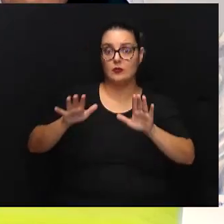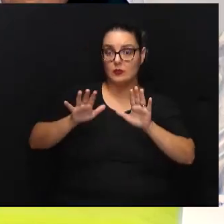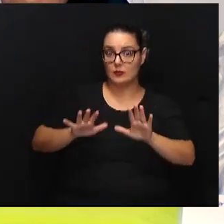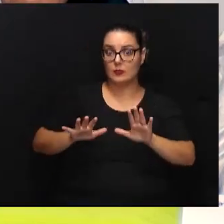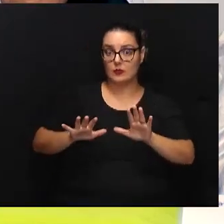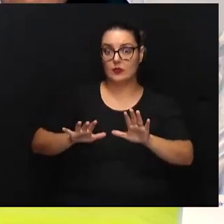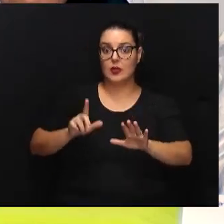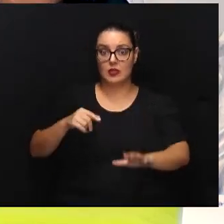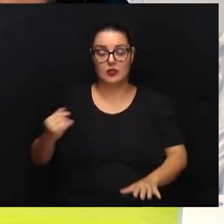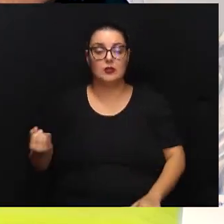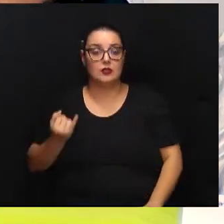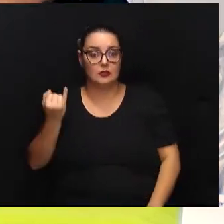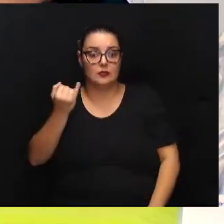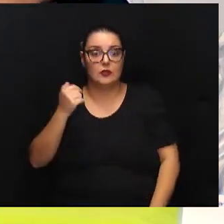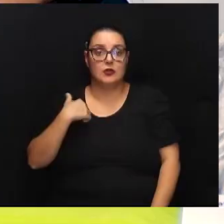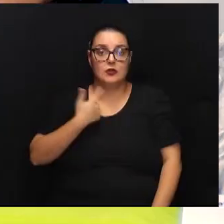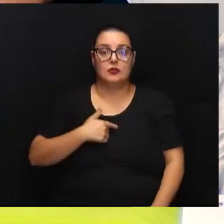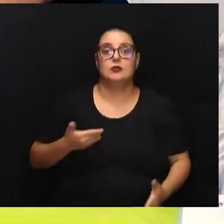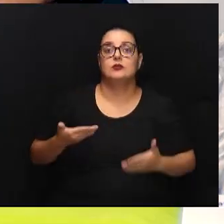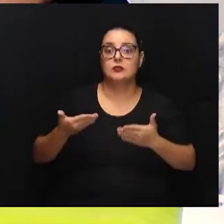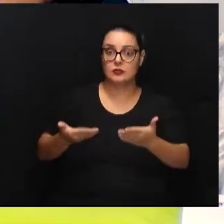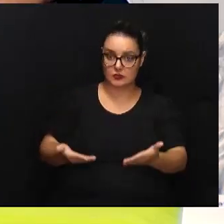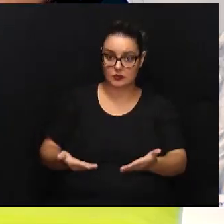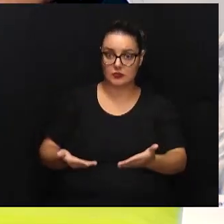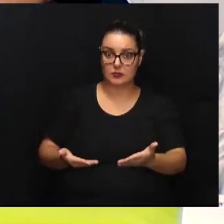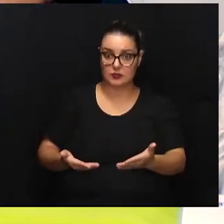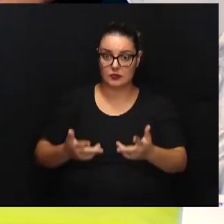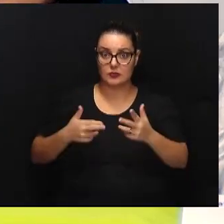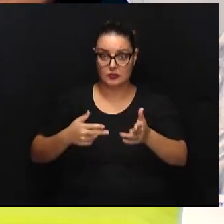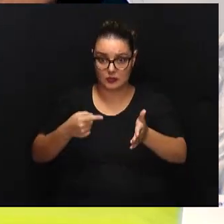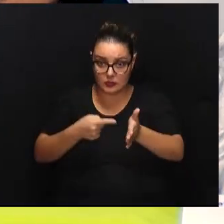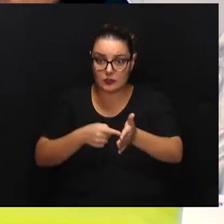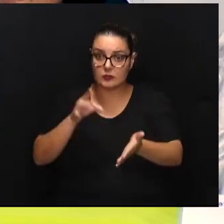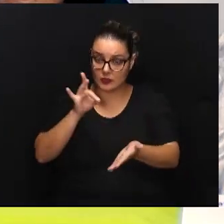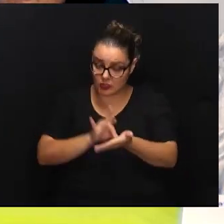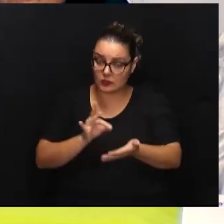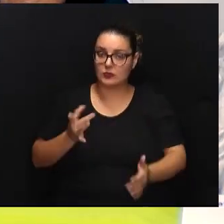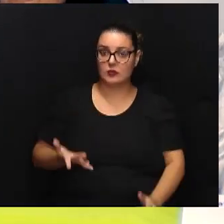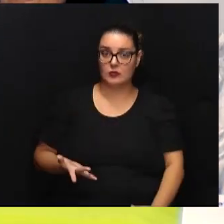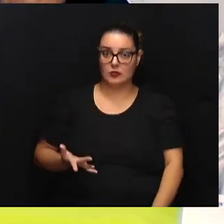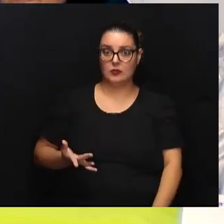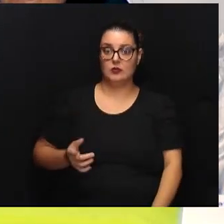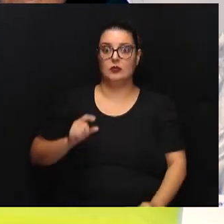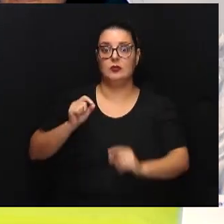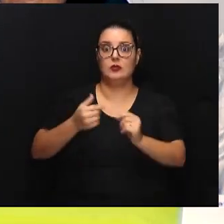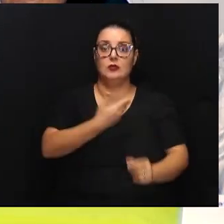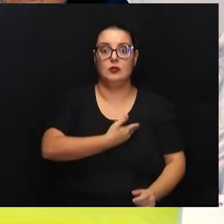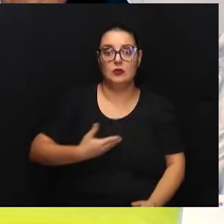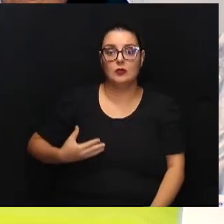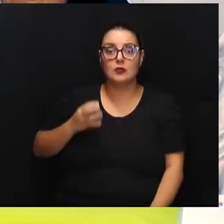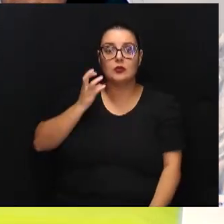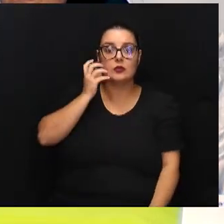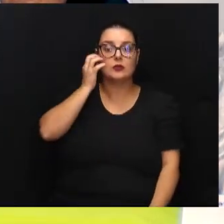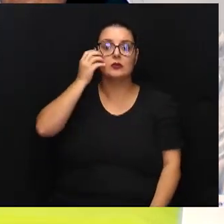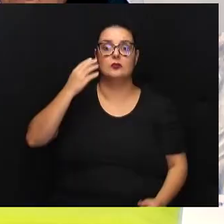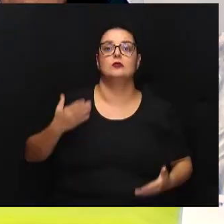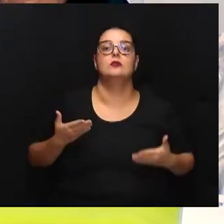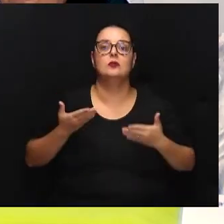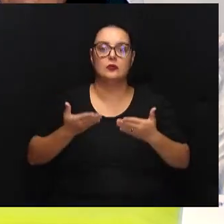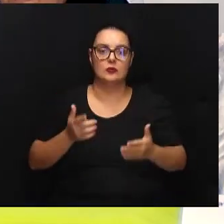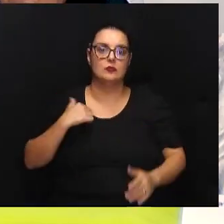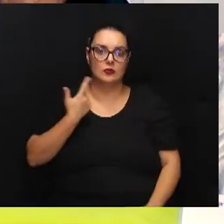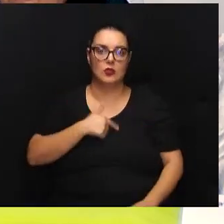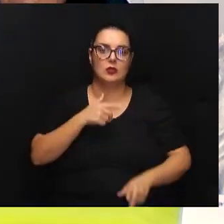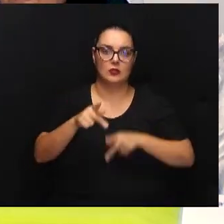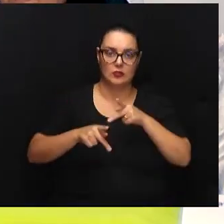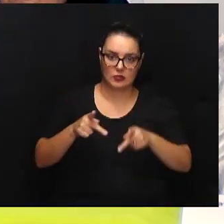de fato, como uma denúncia mesmo, o que o governo Tarcísio vem colocando para a nossa população. Hoje, o estado